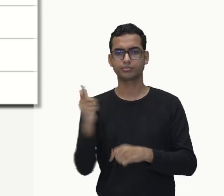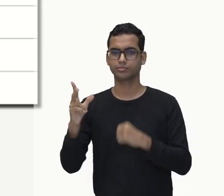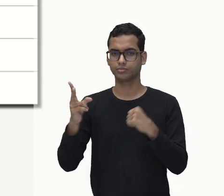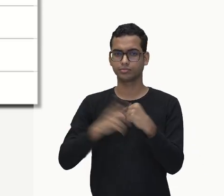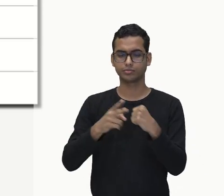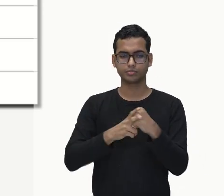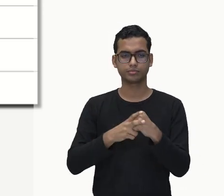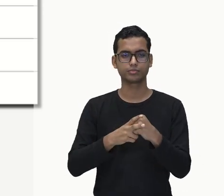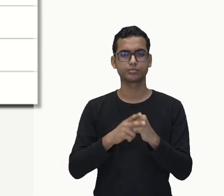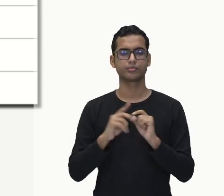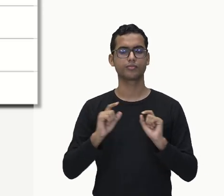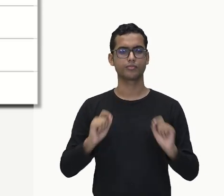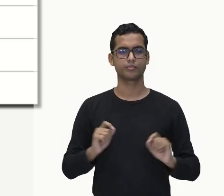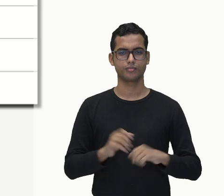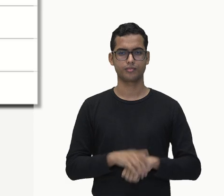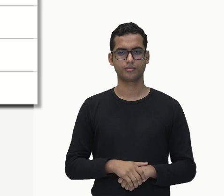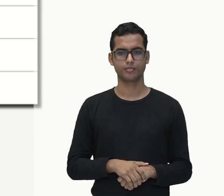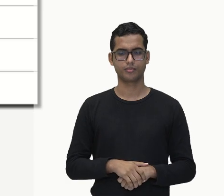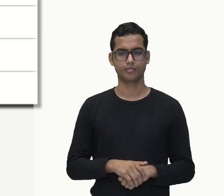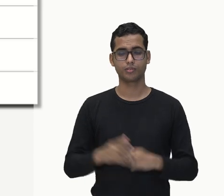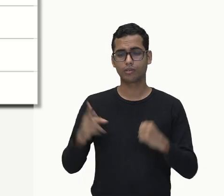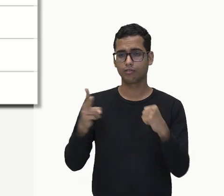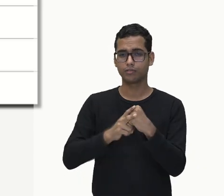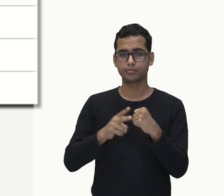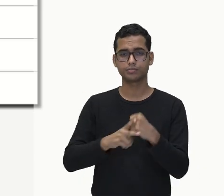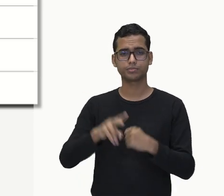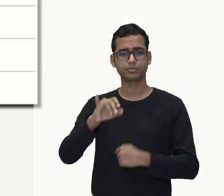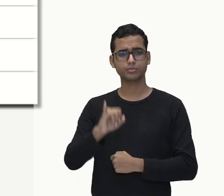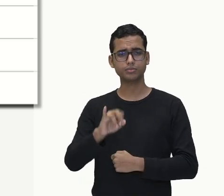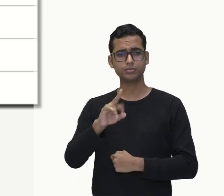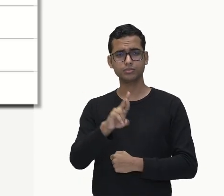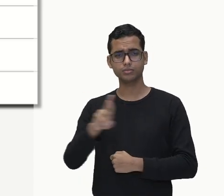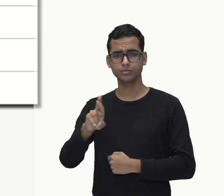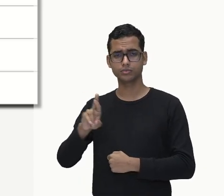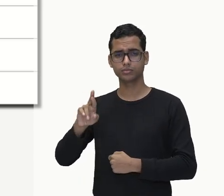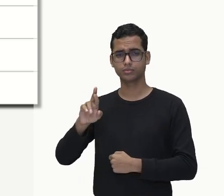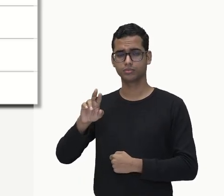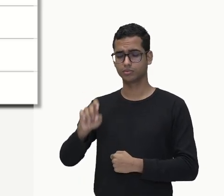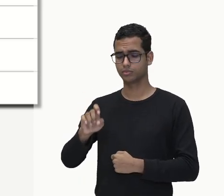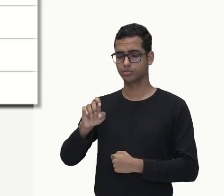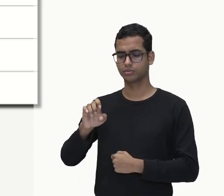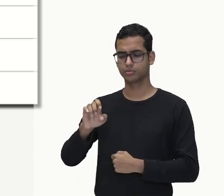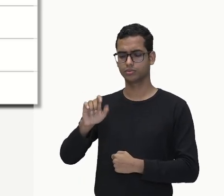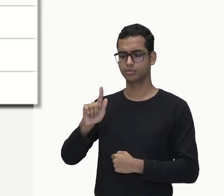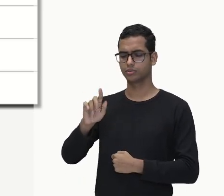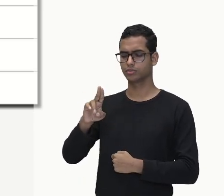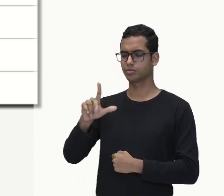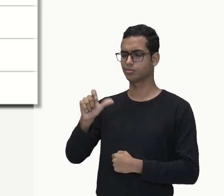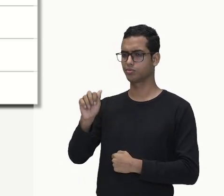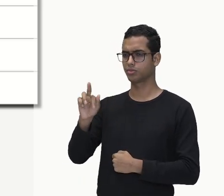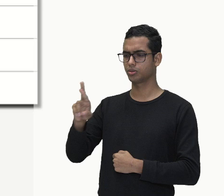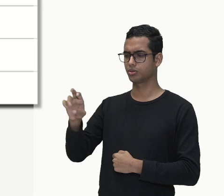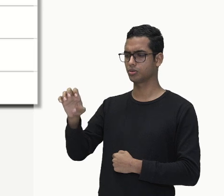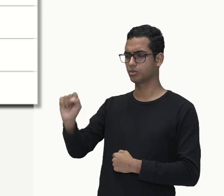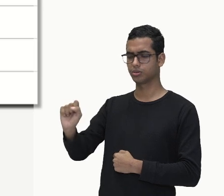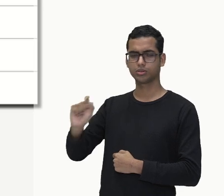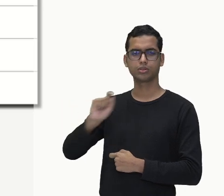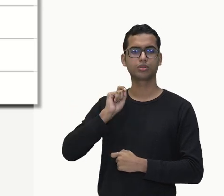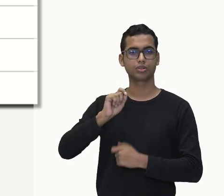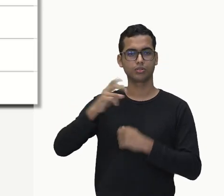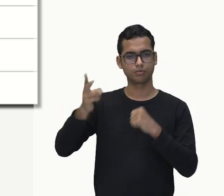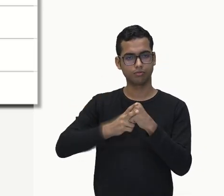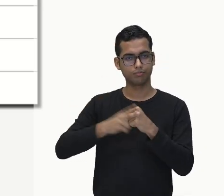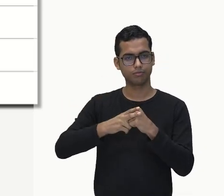são considerados irregulares na língua espanhola, ok? Mas eles são considerados, por exemplo, o